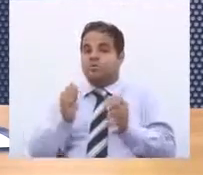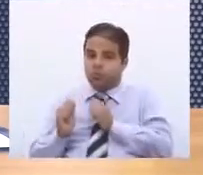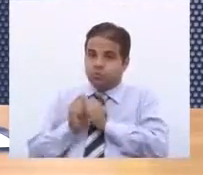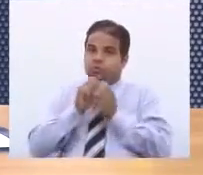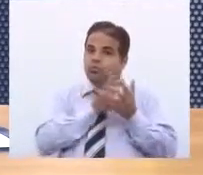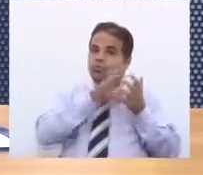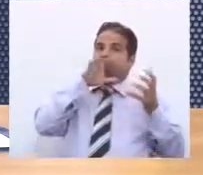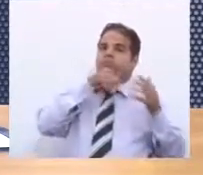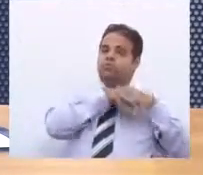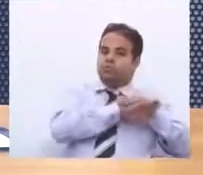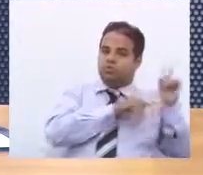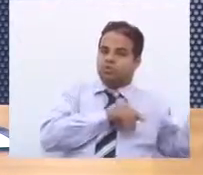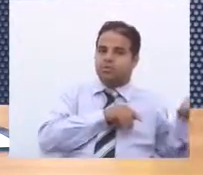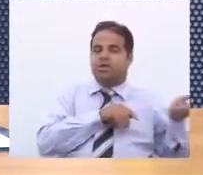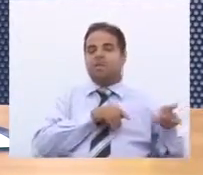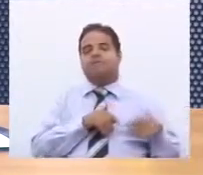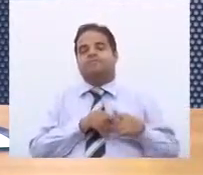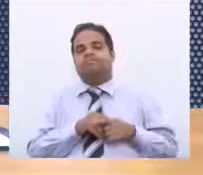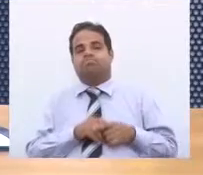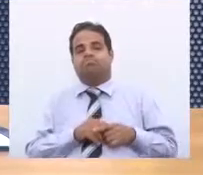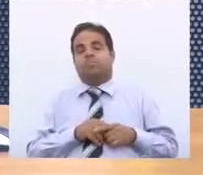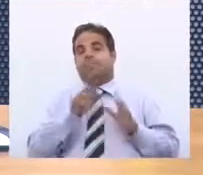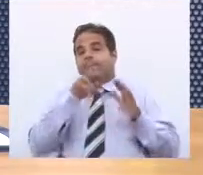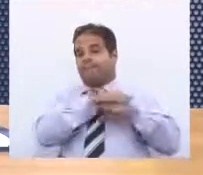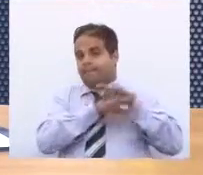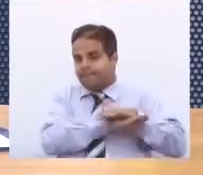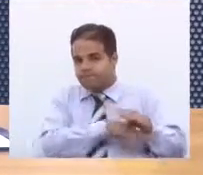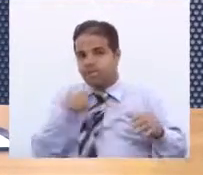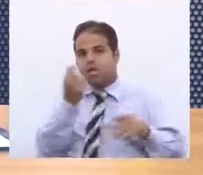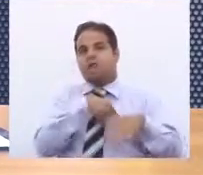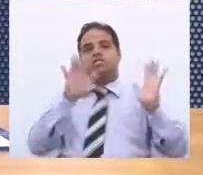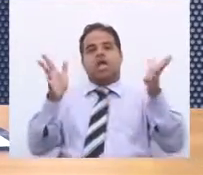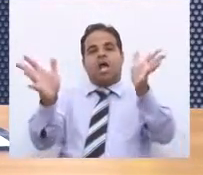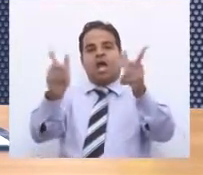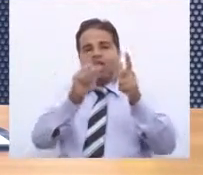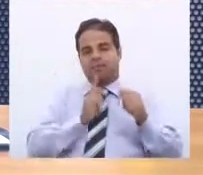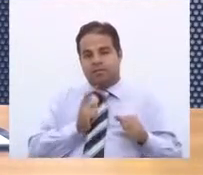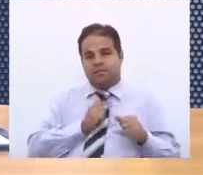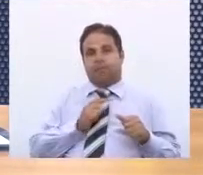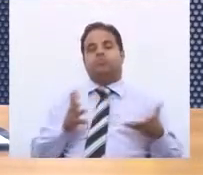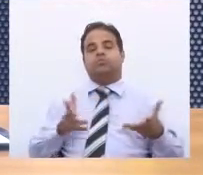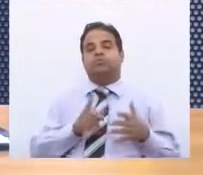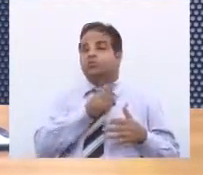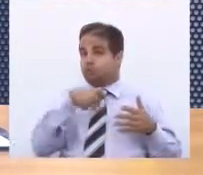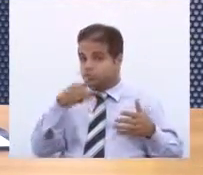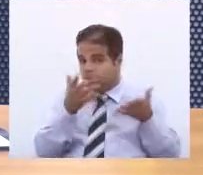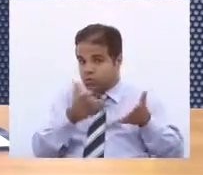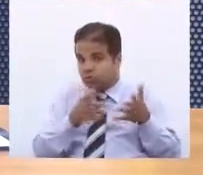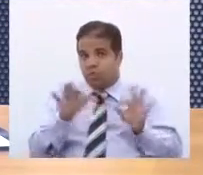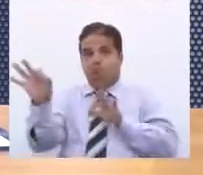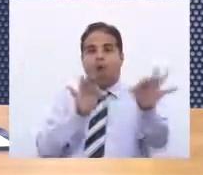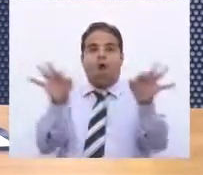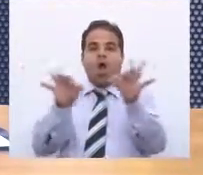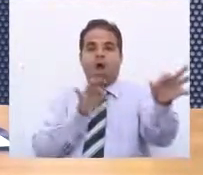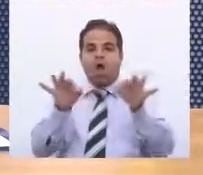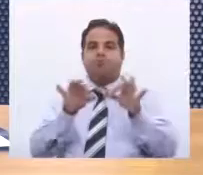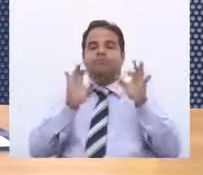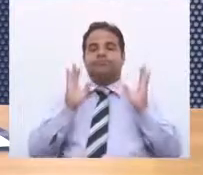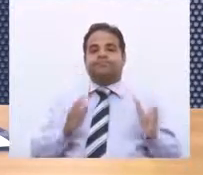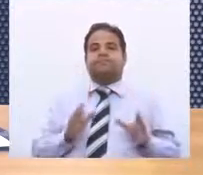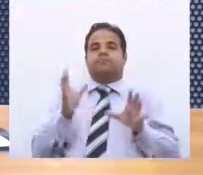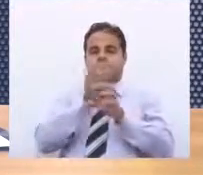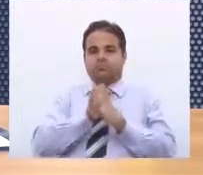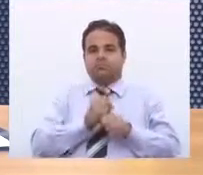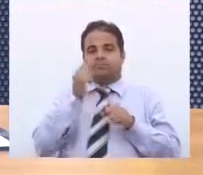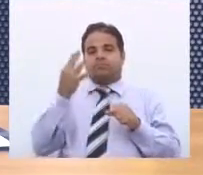juntar àquela reserva que nós já temos hoje e que hoje monta já cerca